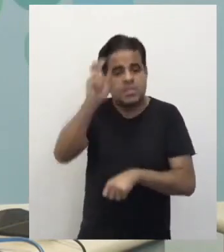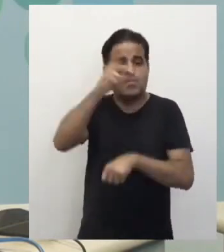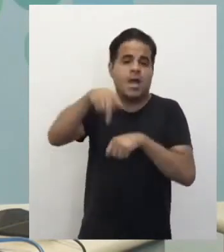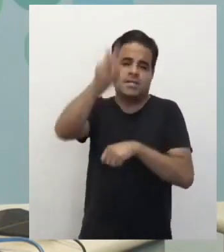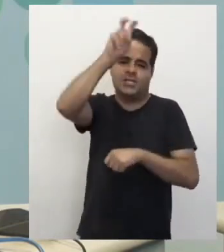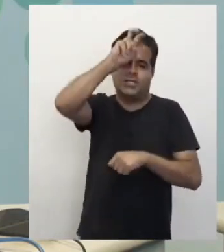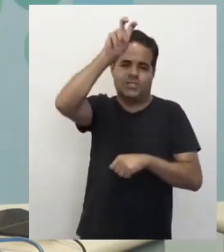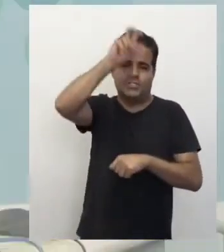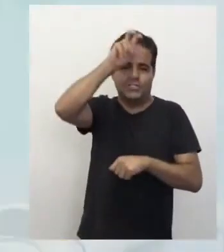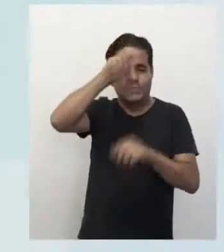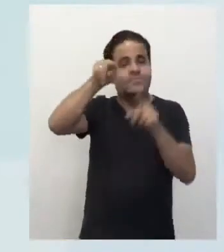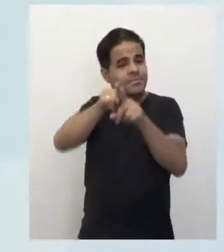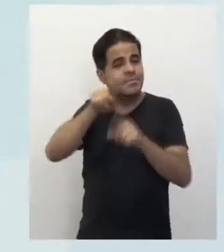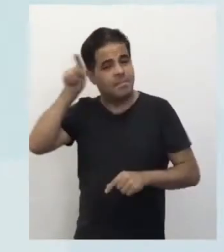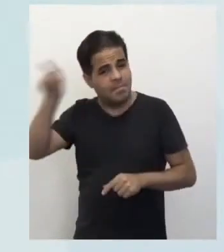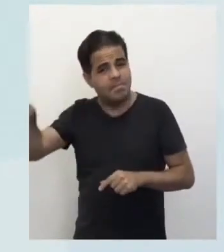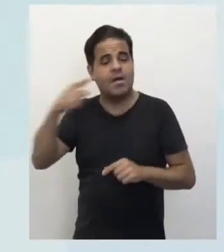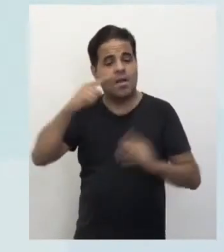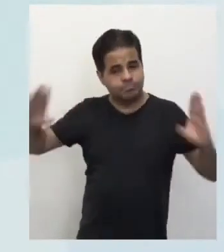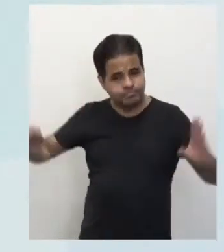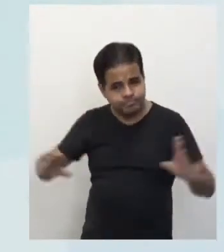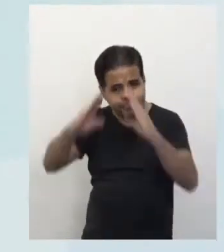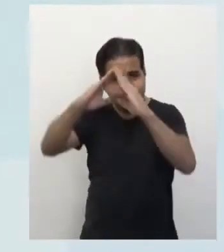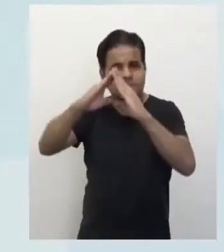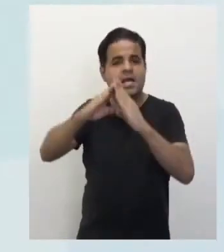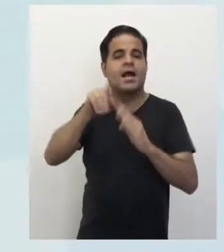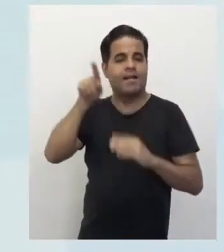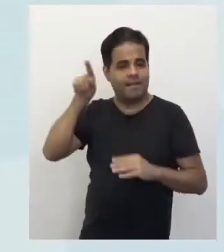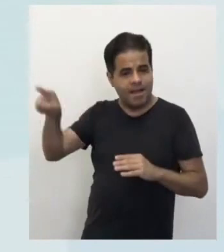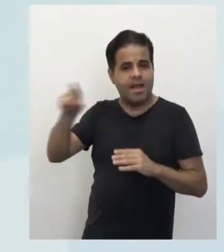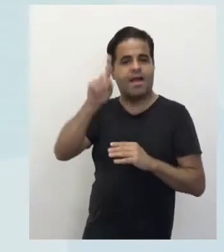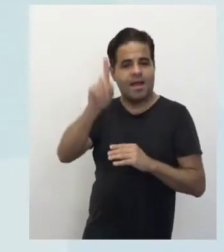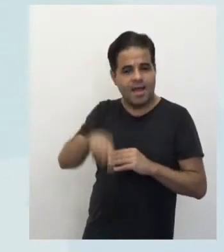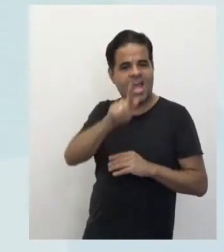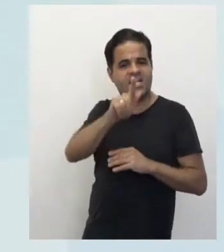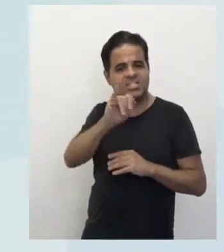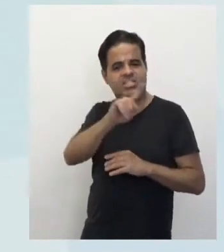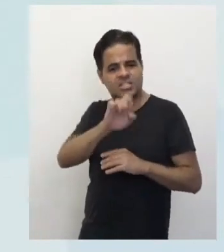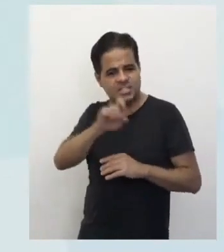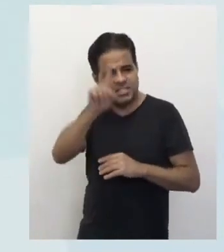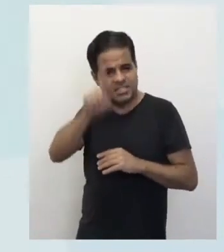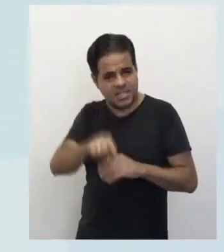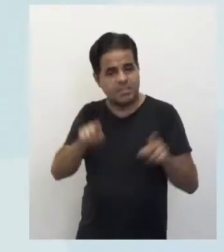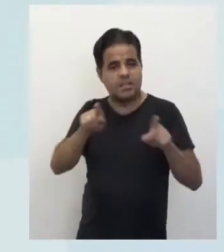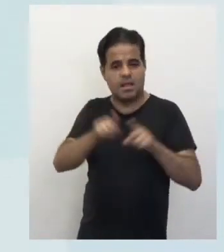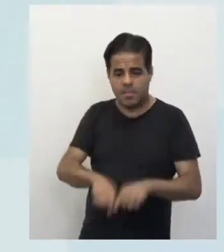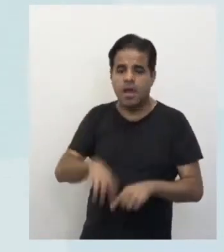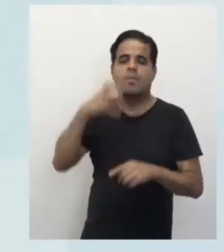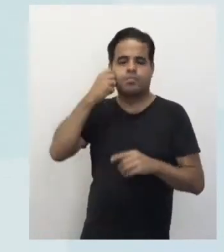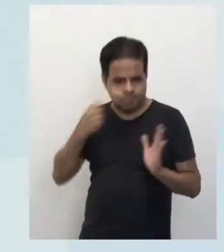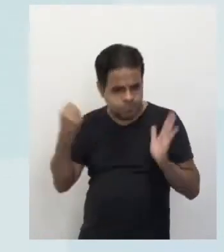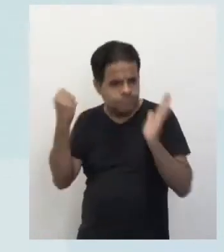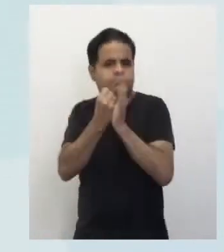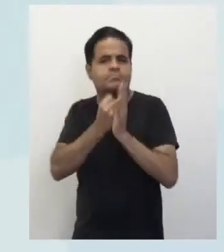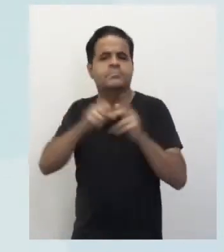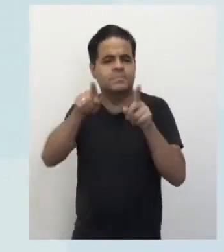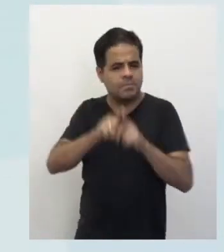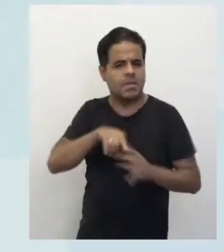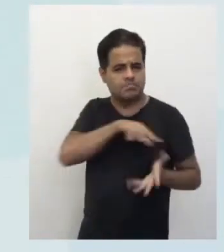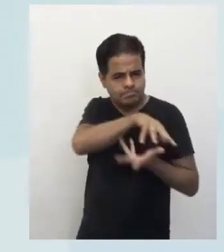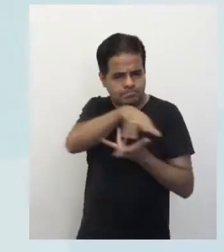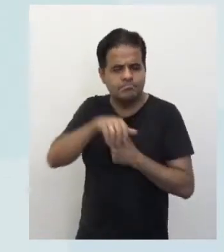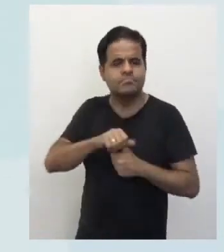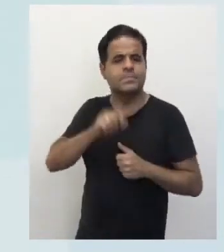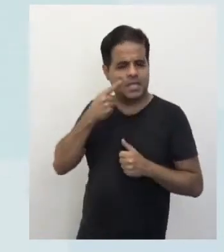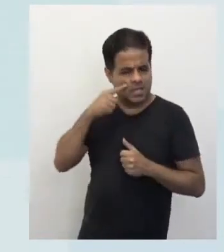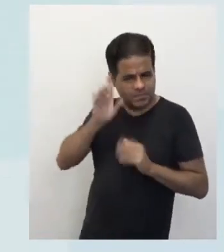Antigo. Olha só a imagem das pirâmides de Gizé, né? Essa considerada um patrimônio mundial pela Unesco. Essa imagem que vocês